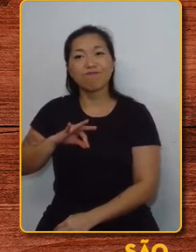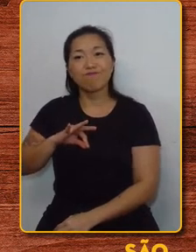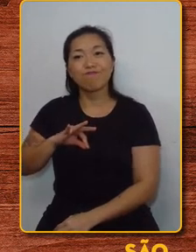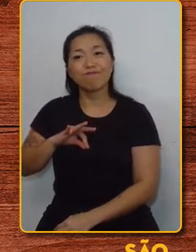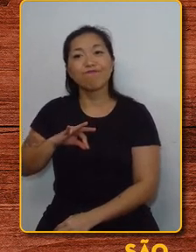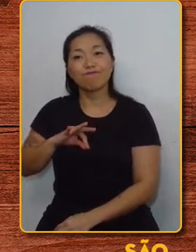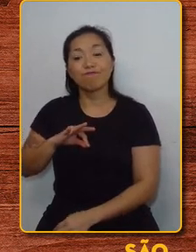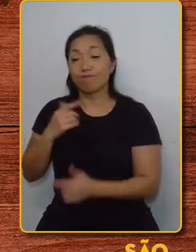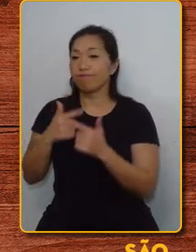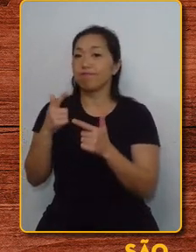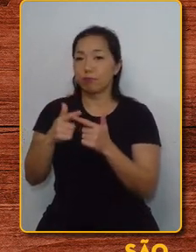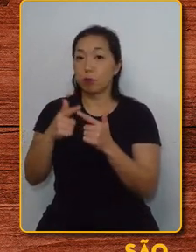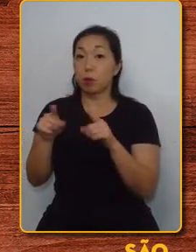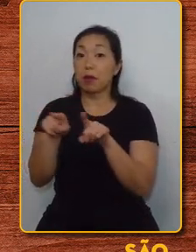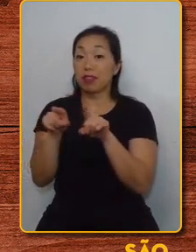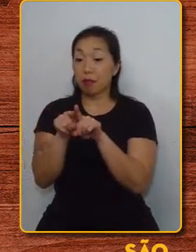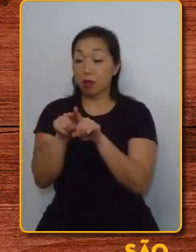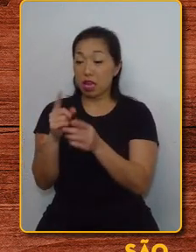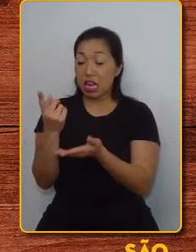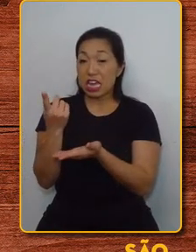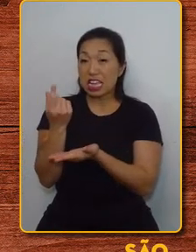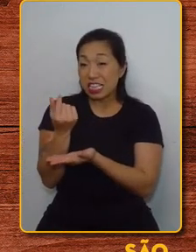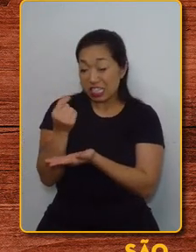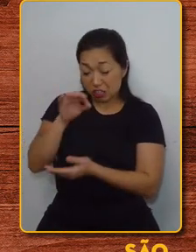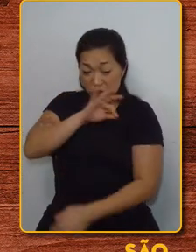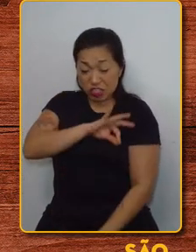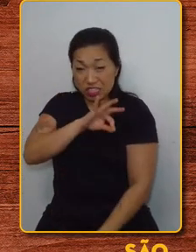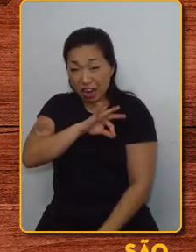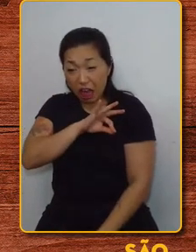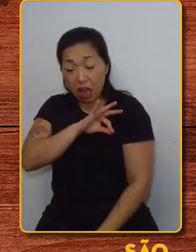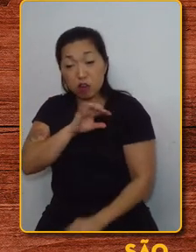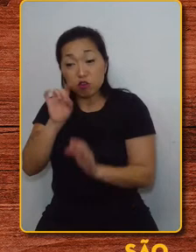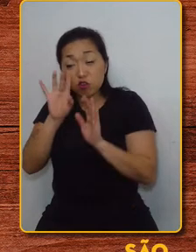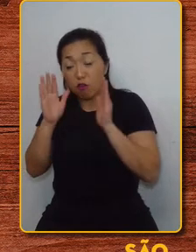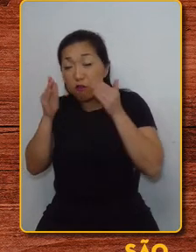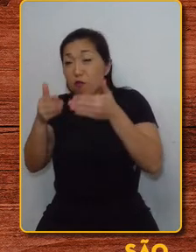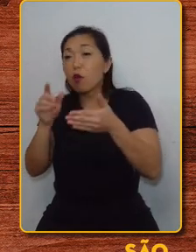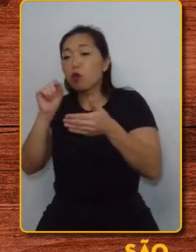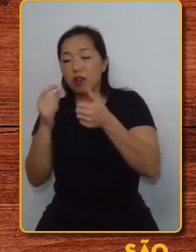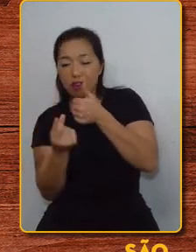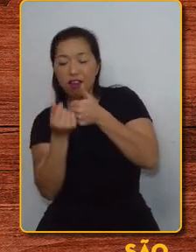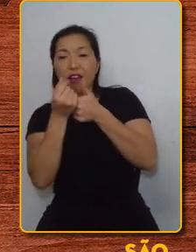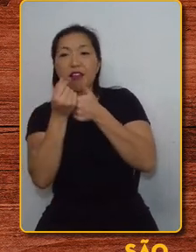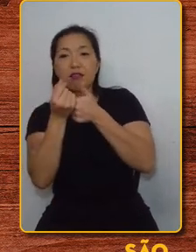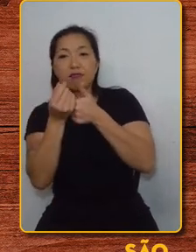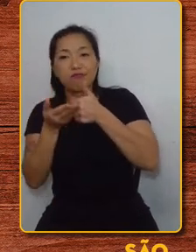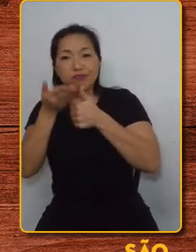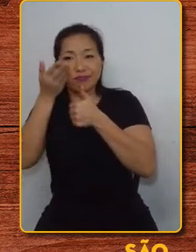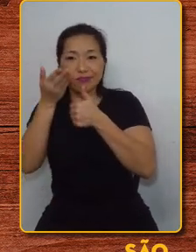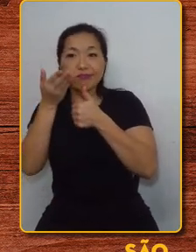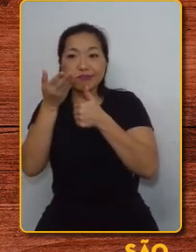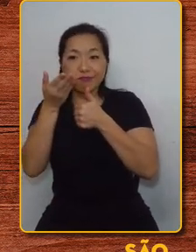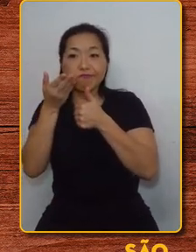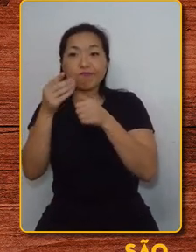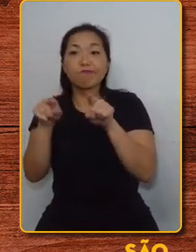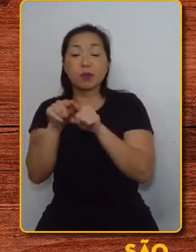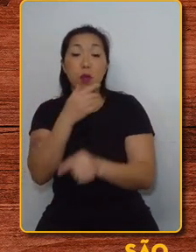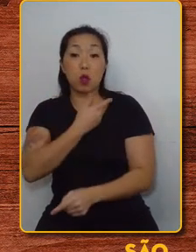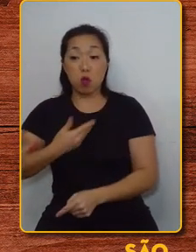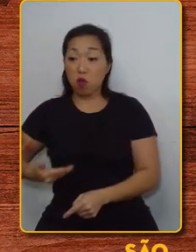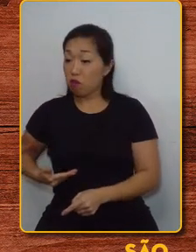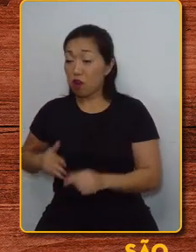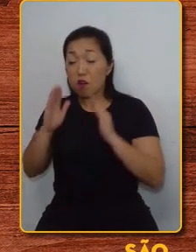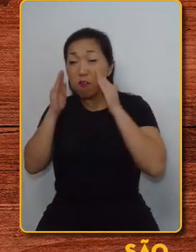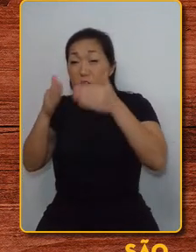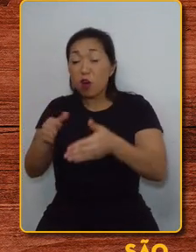a concentração da renda e da riqueza, e ao mesmo tempo um governo com viés extremamente liberal, que